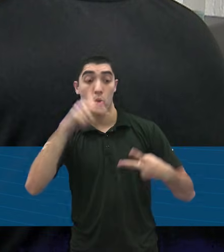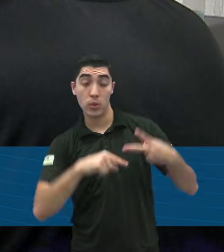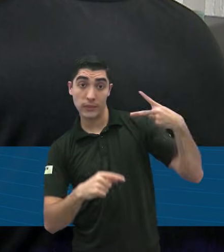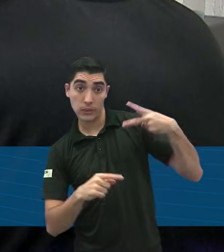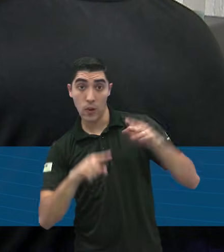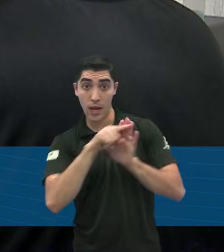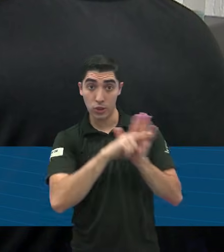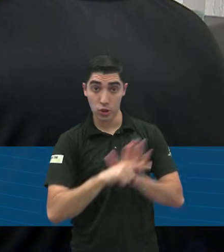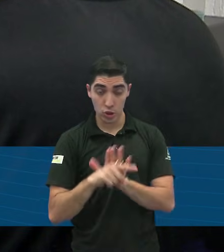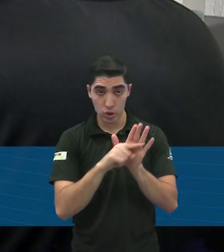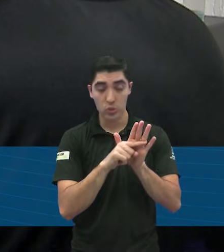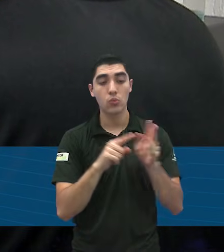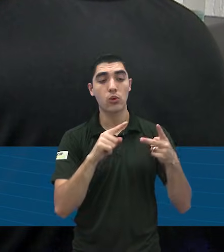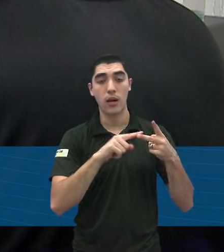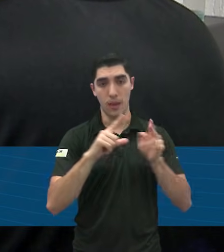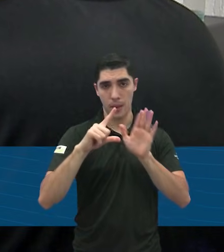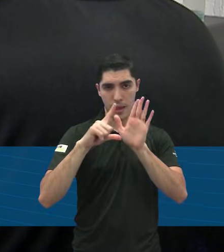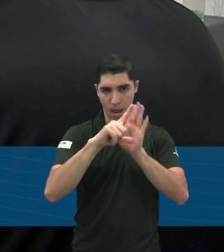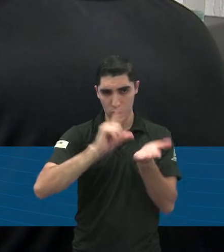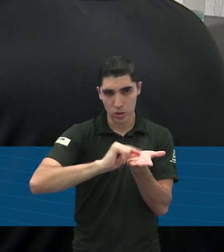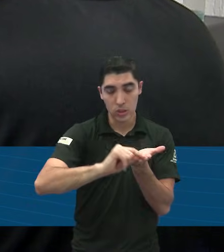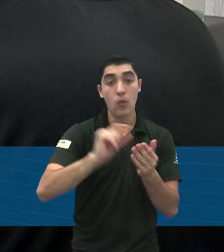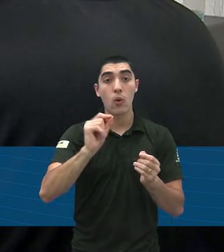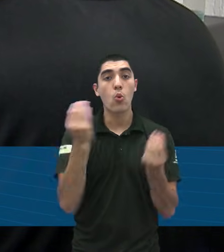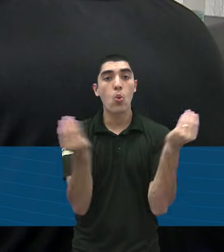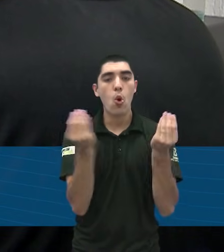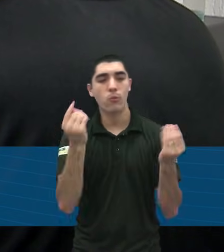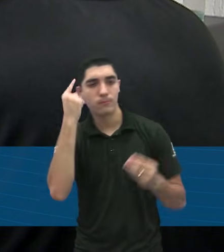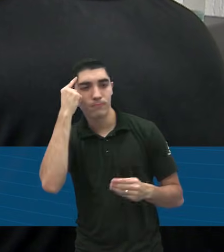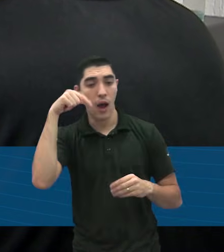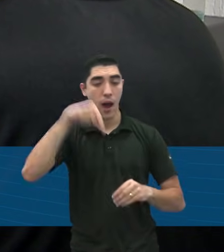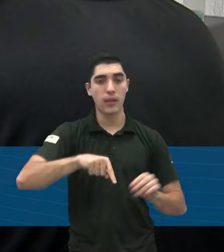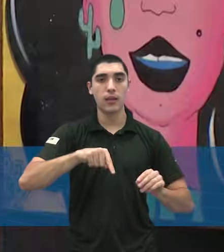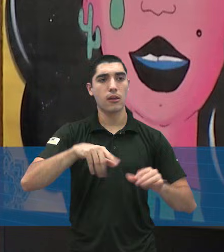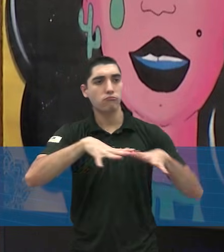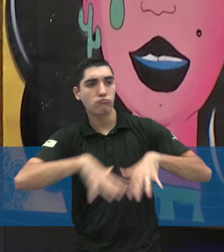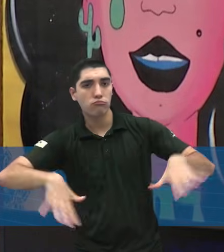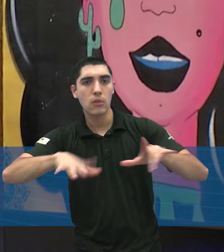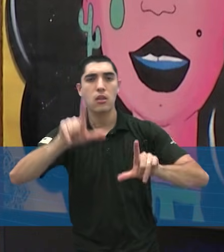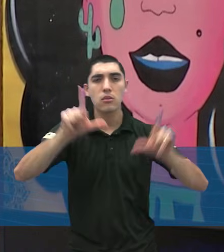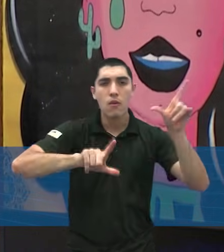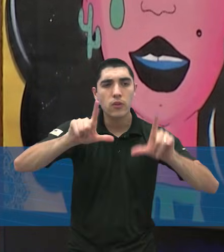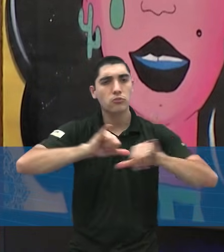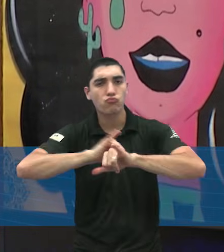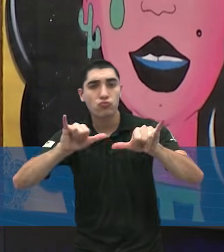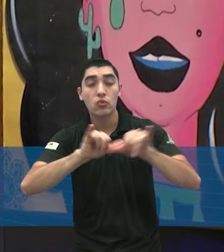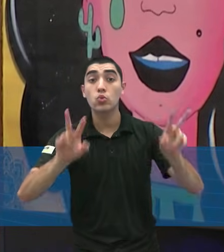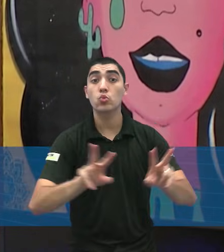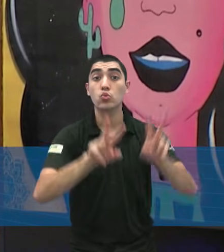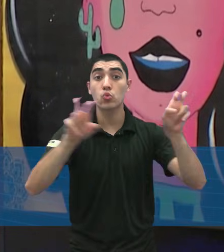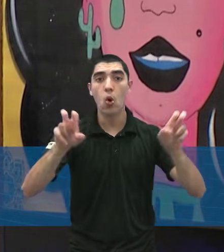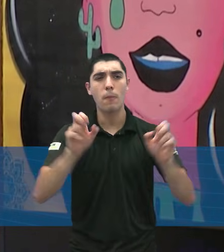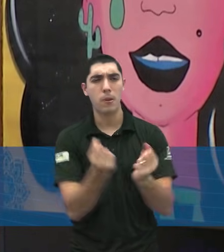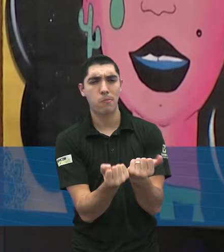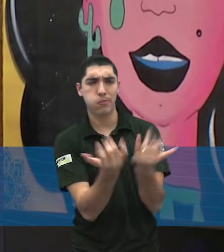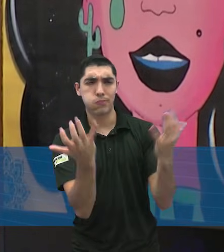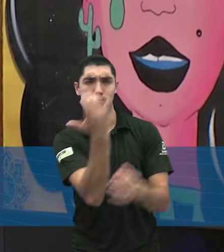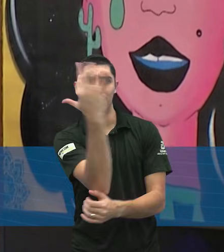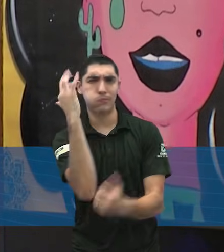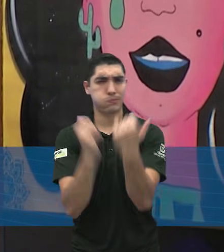orientadora, foi analisando a cobertura midiática aqui da região em relação às queimadas